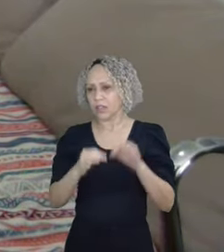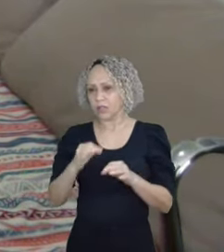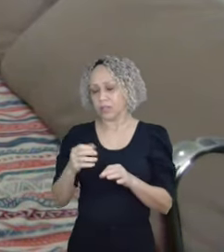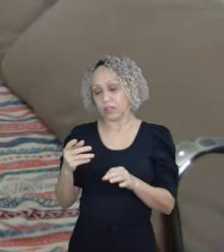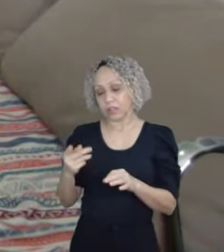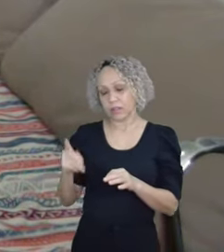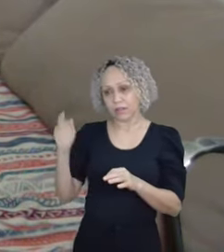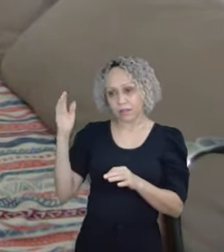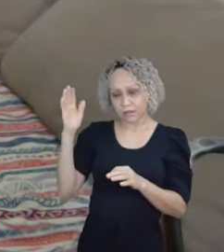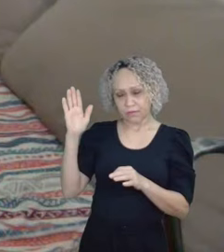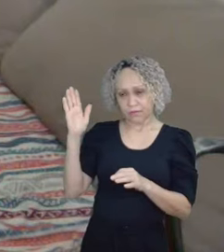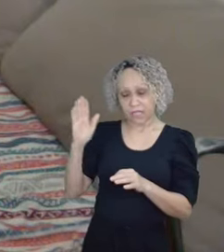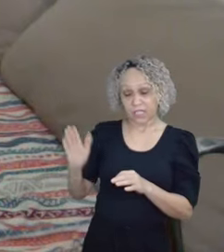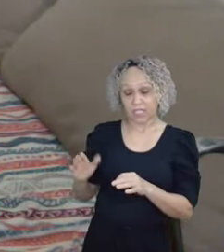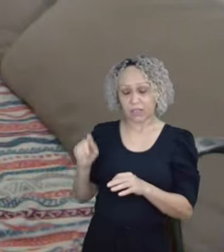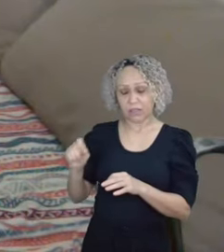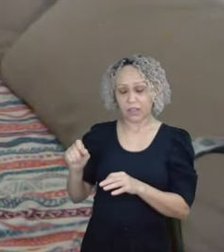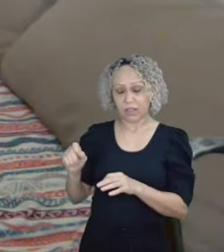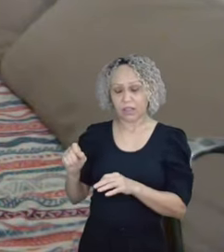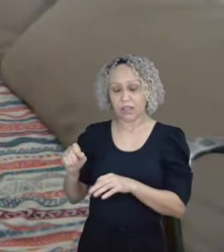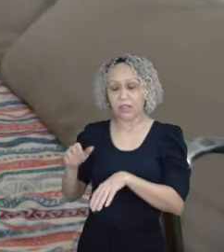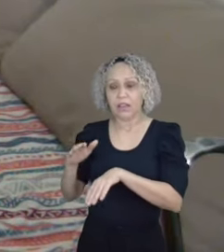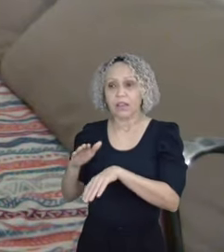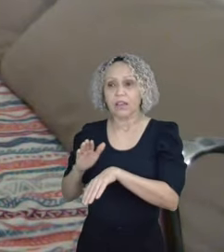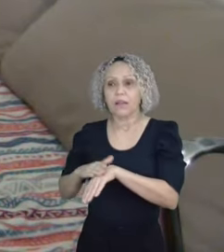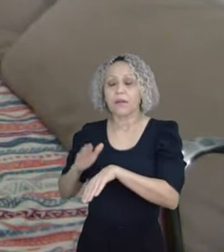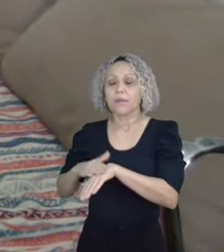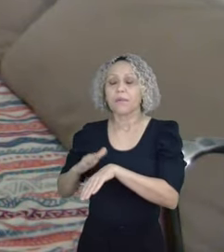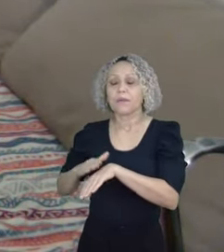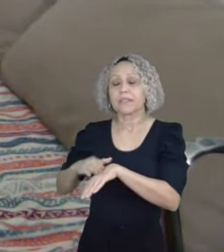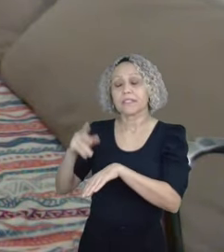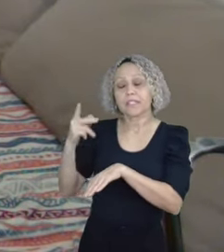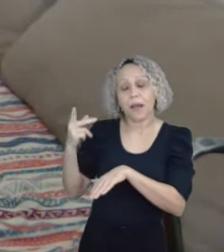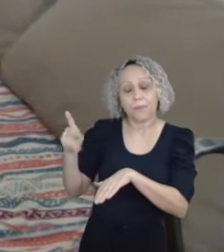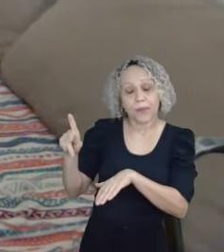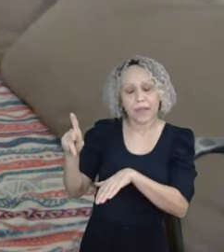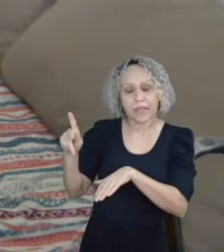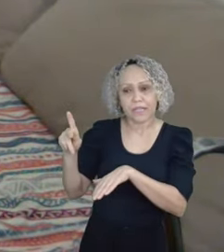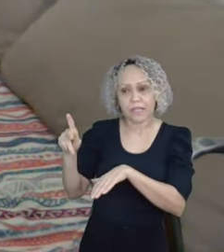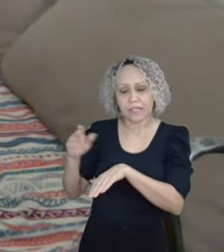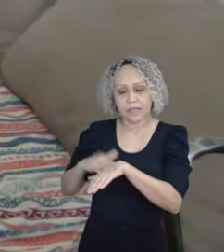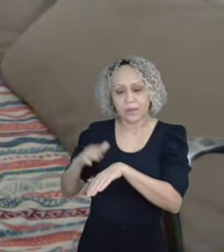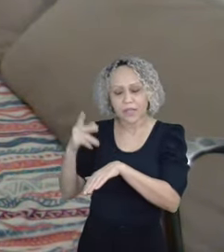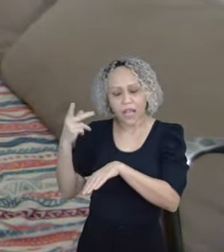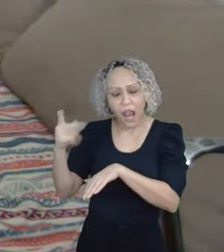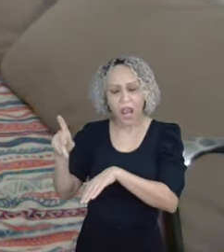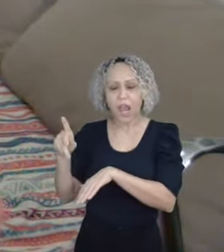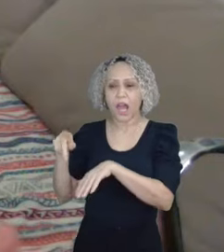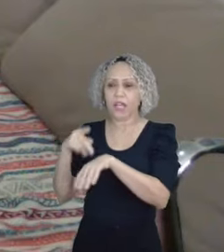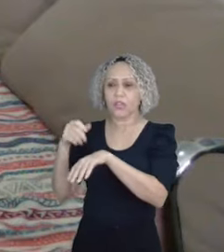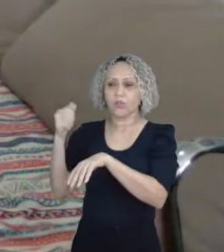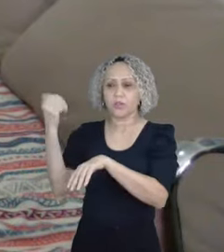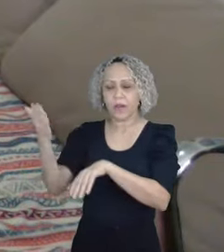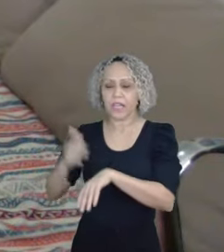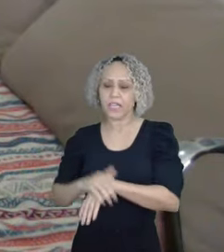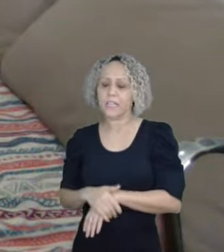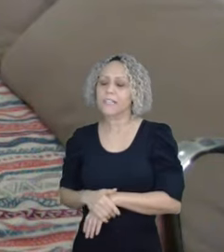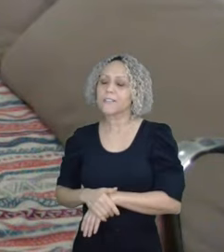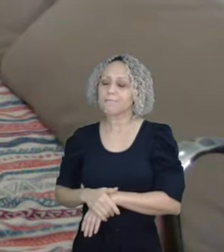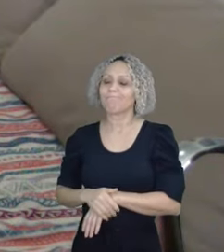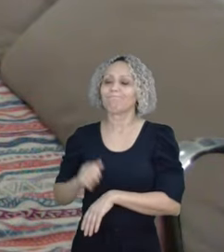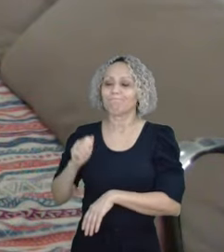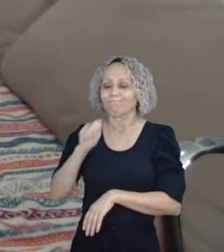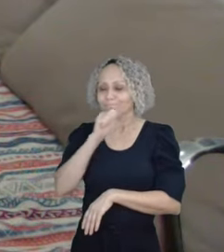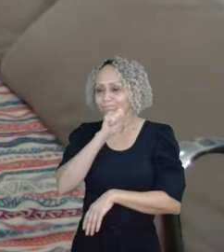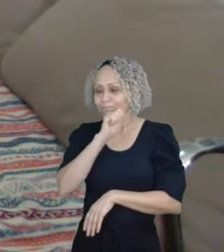X Internacional, ou seja, que não tenha nada a ver com a representação do escritório brasileiro, uma vez que eles alegam que não teriam